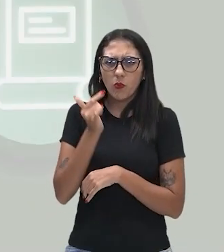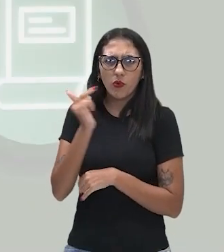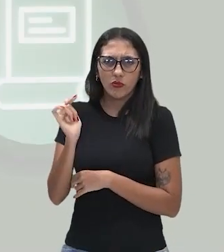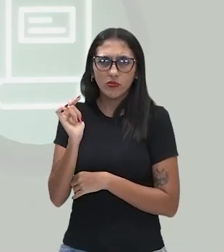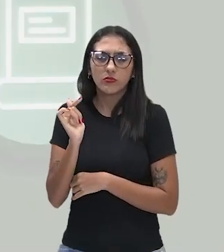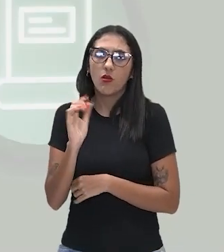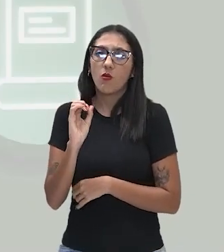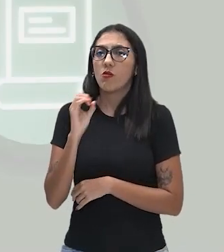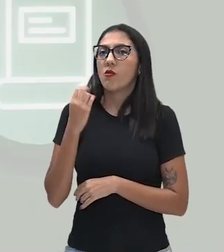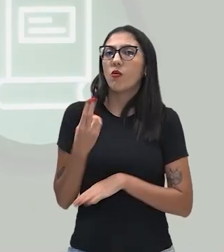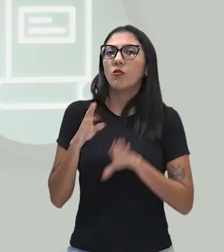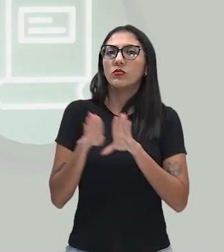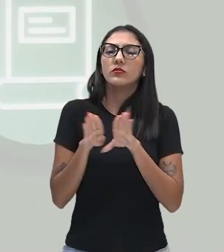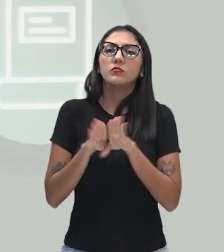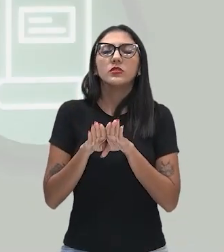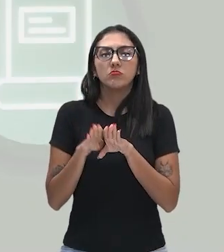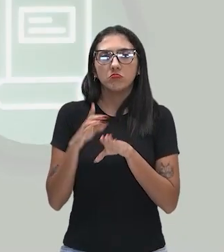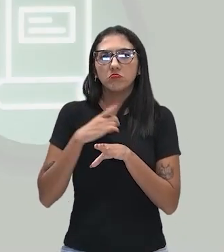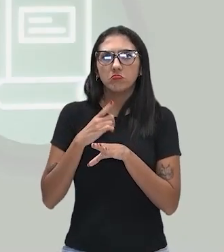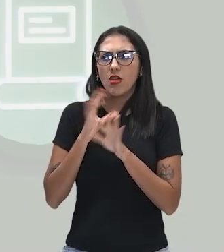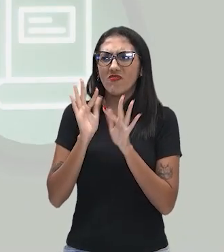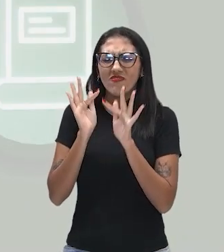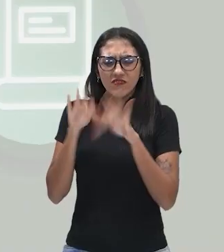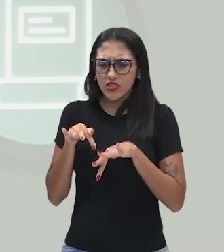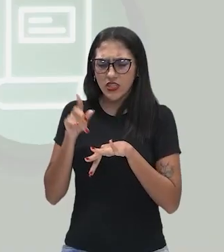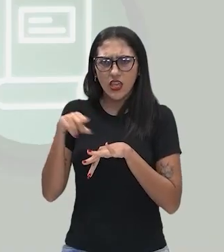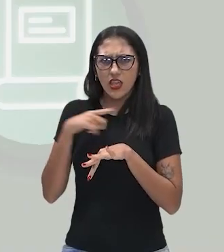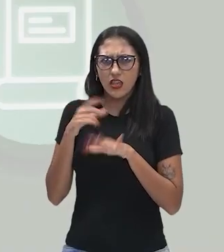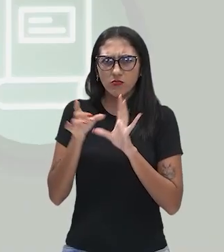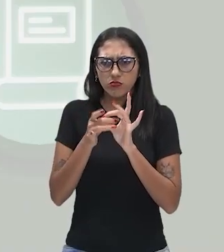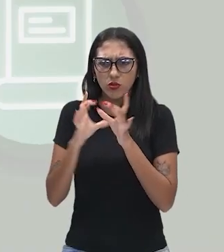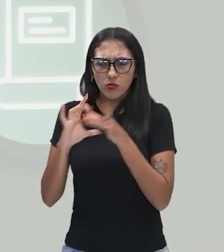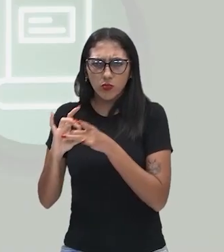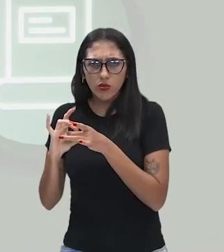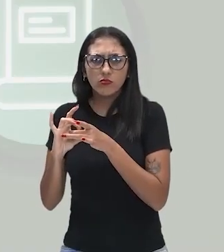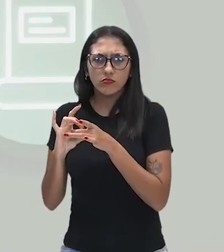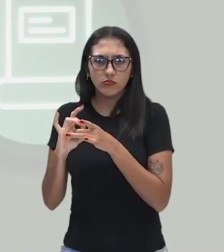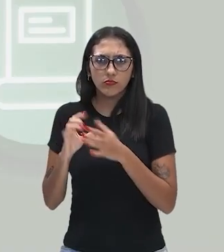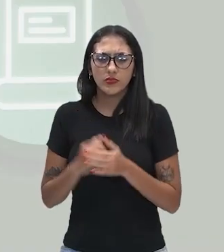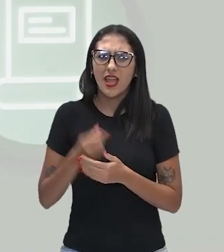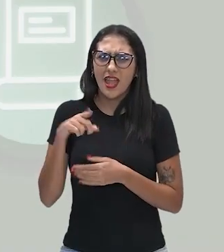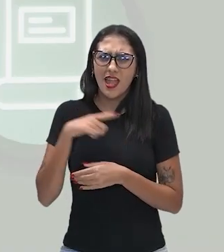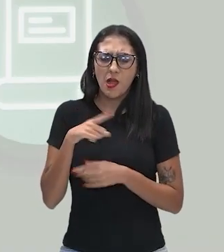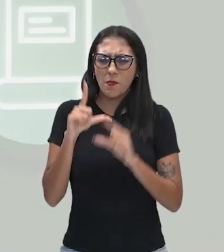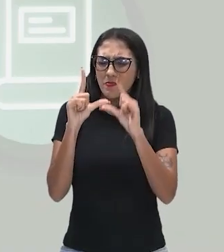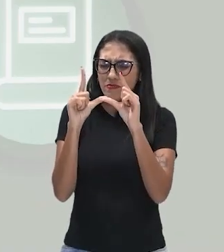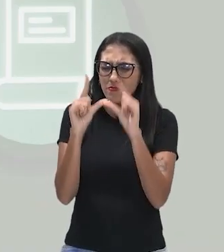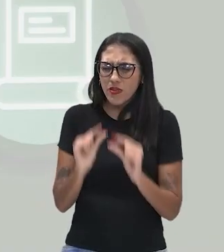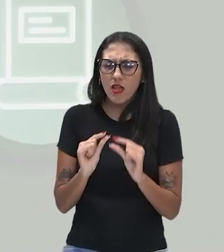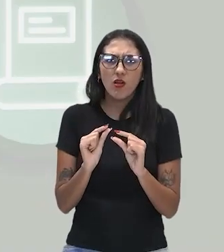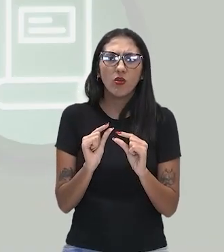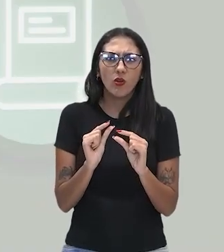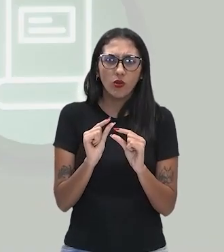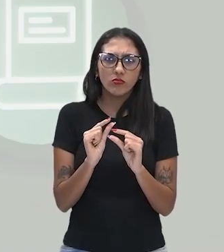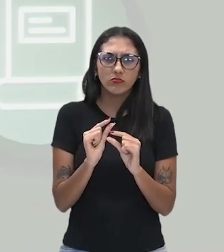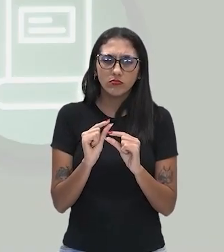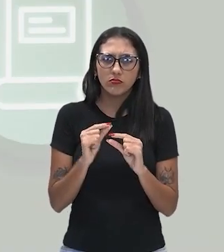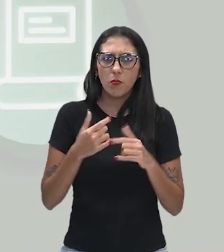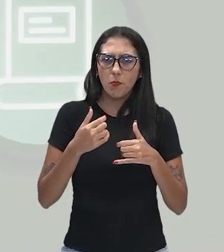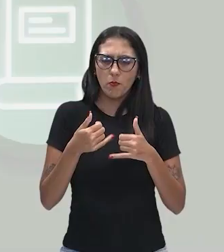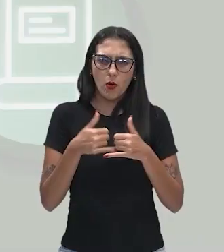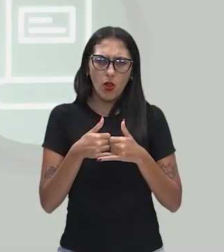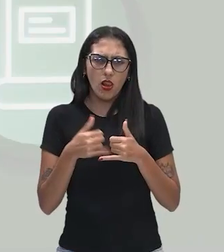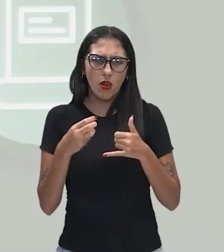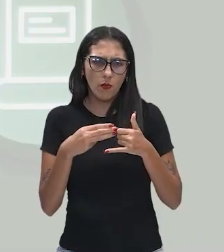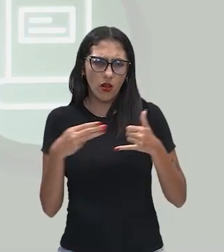que acaba ali? É a partícula menor que a gente consegue? Será que é a partícula elementar? Aliás, uma curiosidade